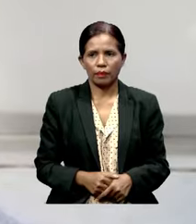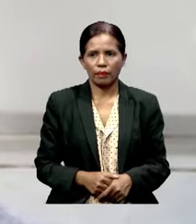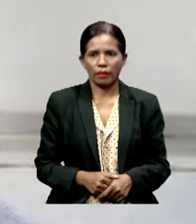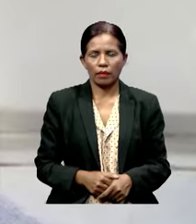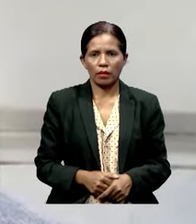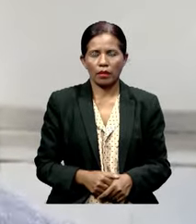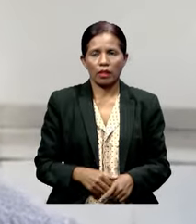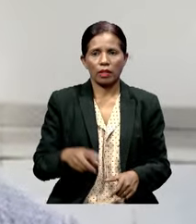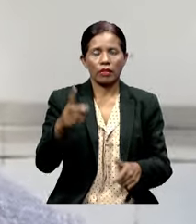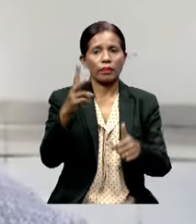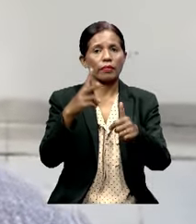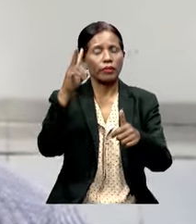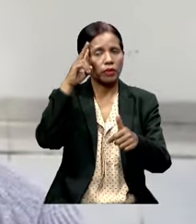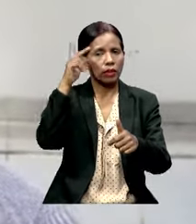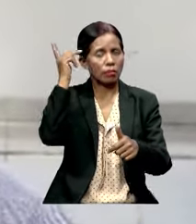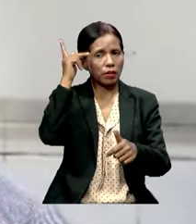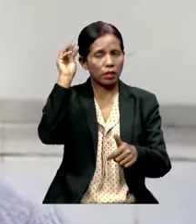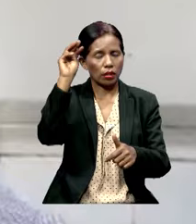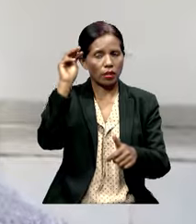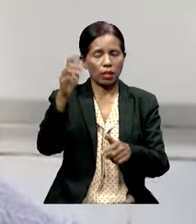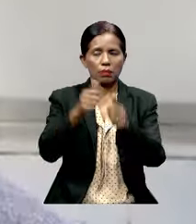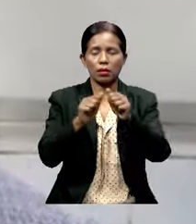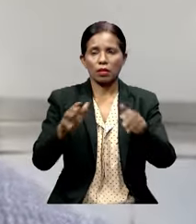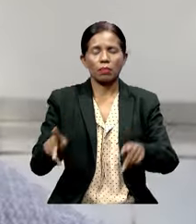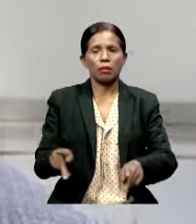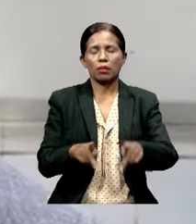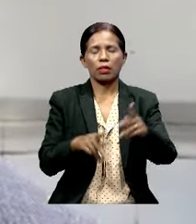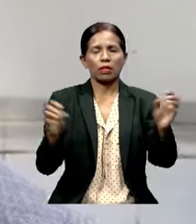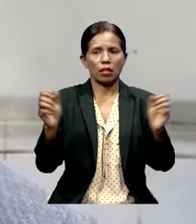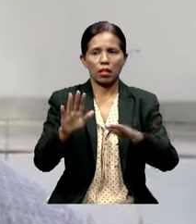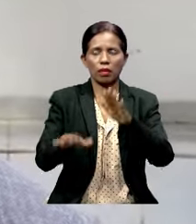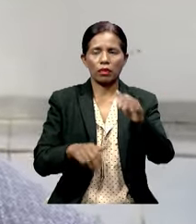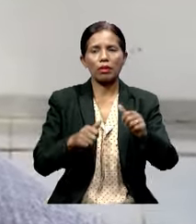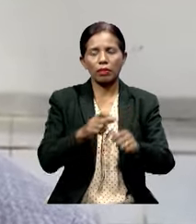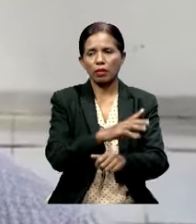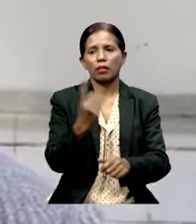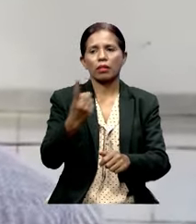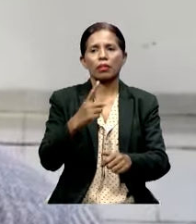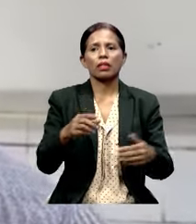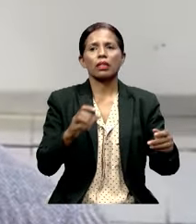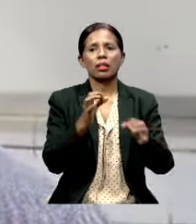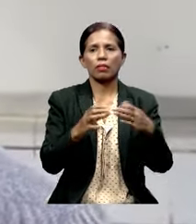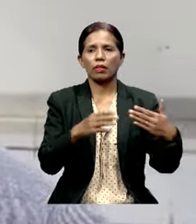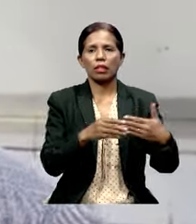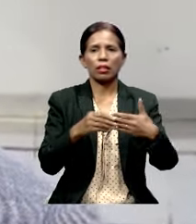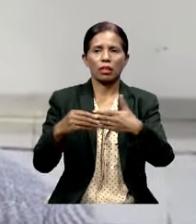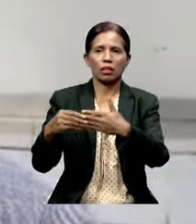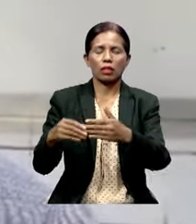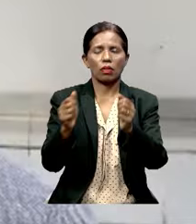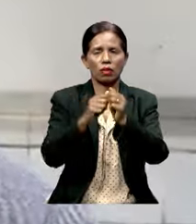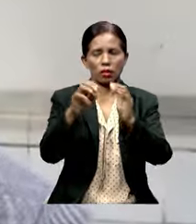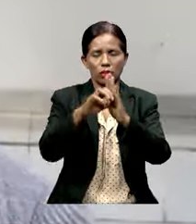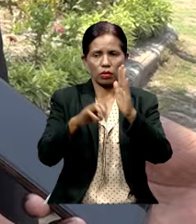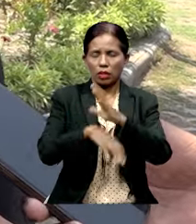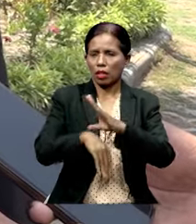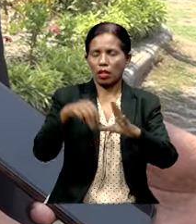Vice-Ministro Assunto Parlamentar Hateten, Administração Pública Launa Fatin, la depende ba emaida, tangne, mas que líder Raioa ZSM, ho estrutura sila